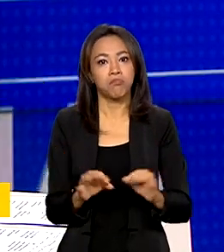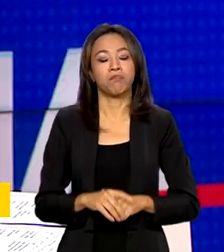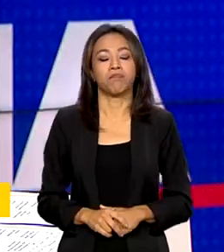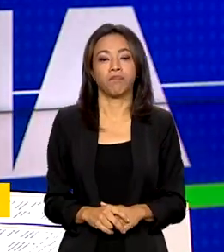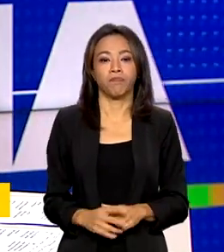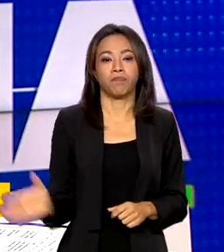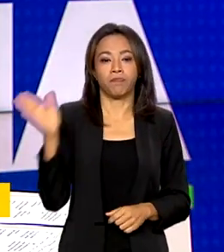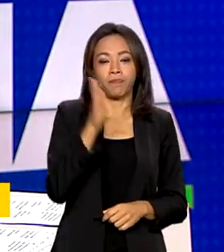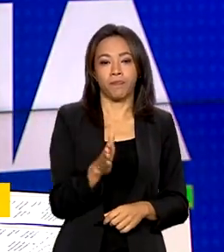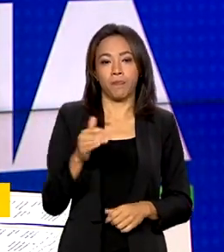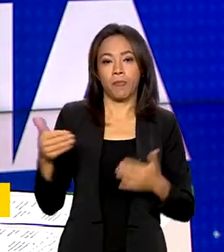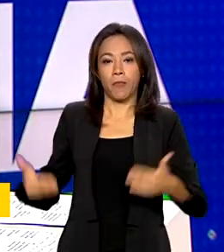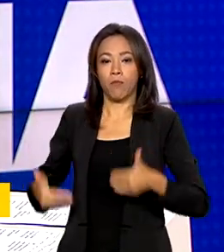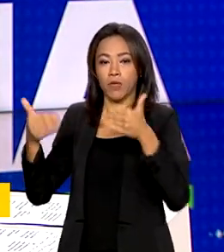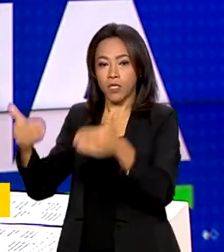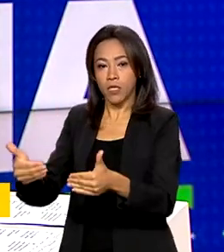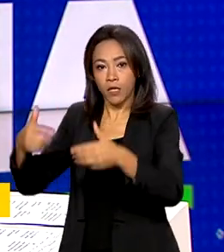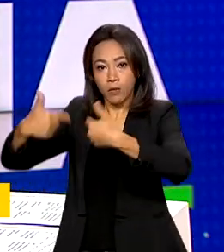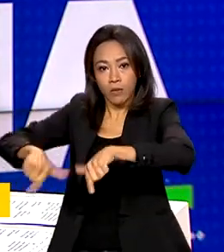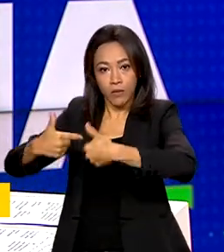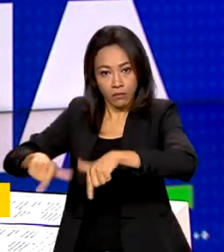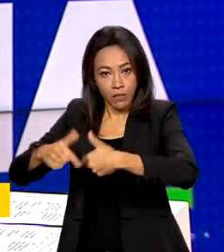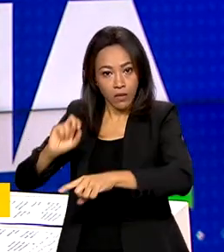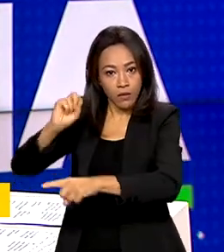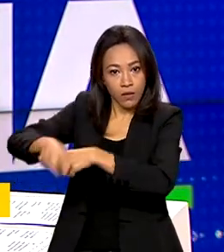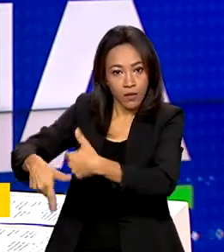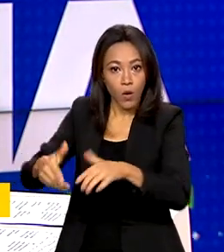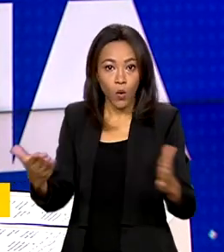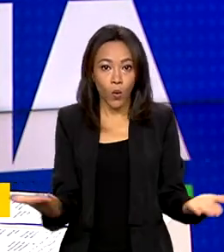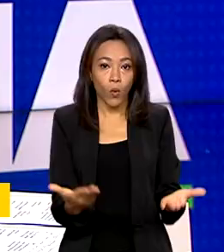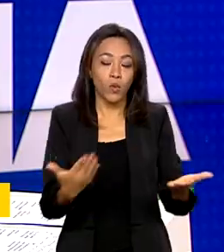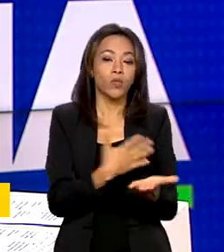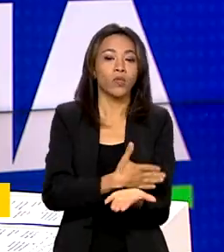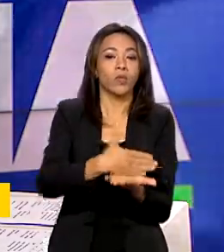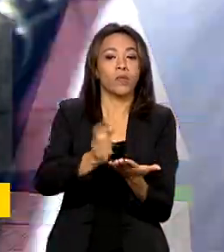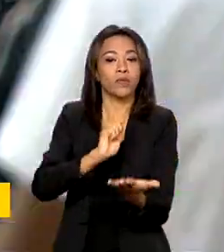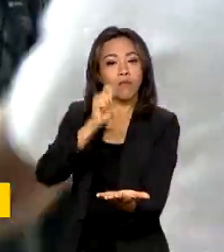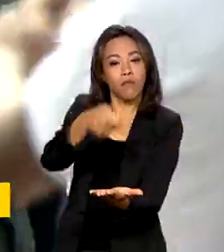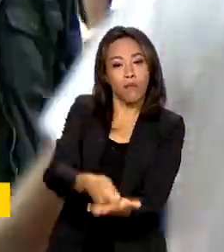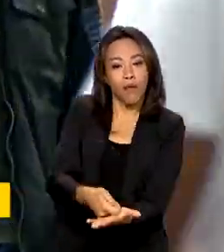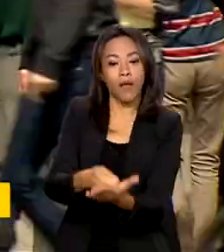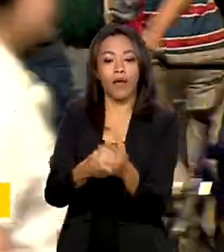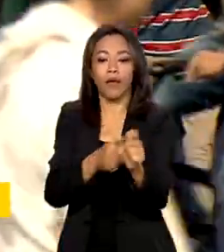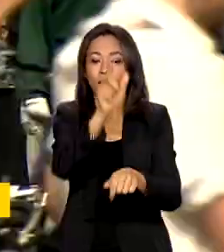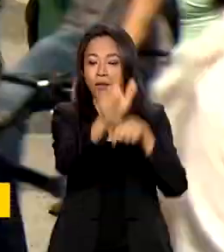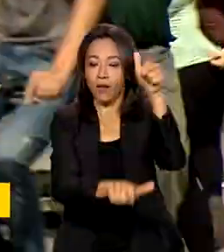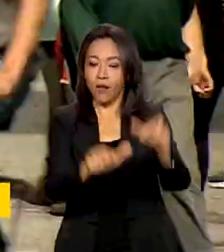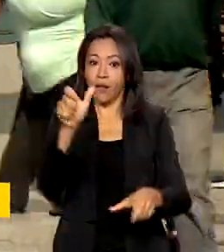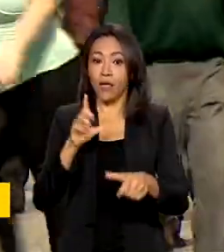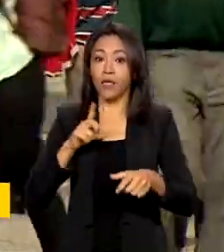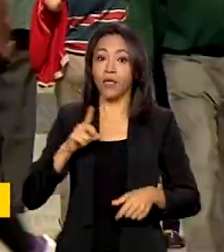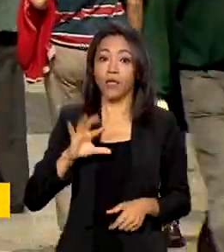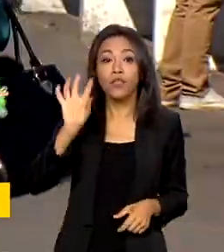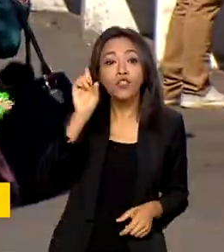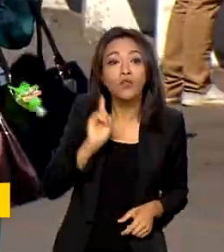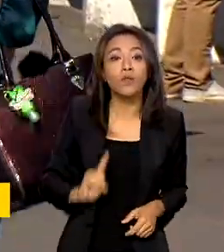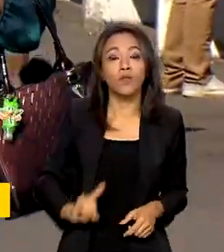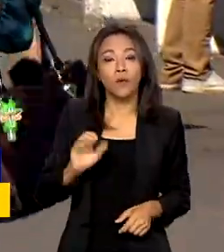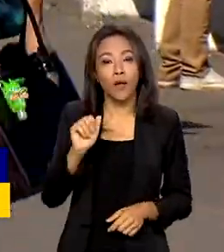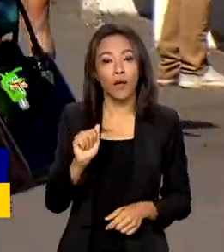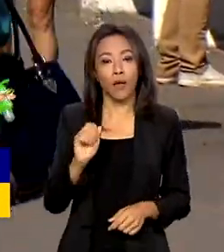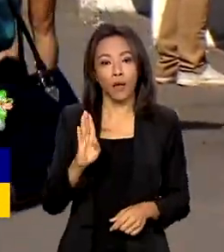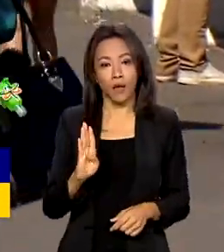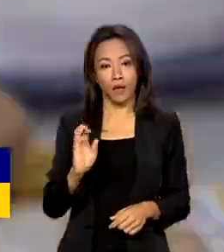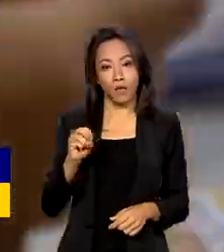o Ministério do Trabalho e Emprego começa a pagar hoje ao segundo grupo de trabalhadores com direito ao abono salarial